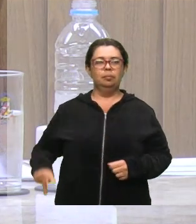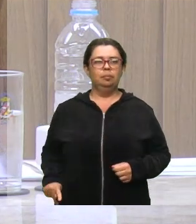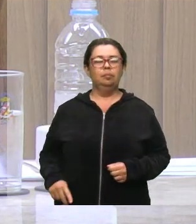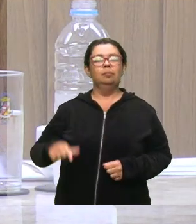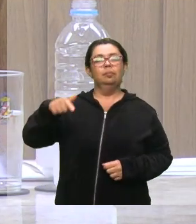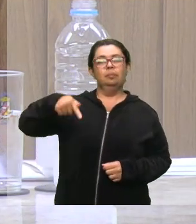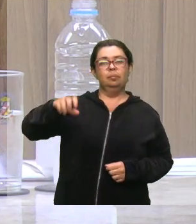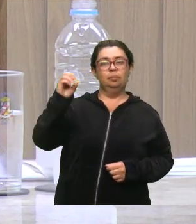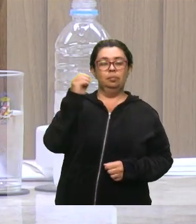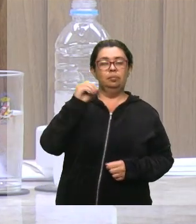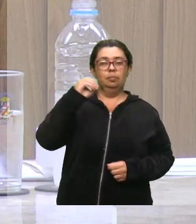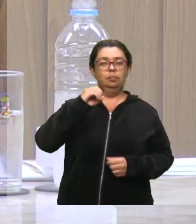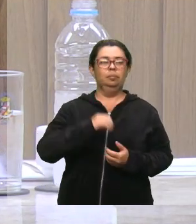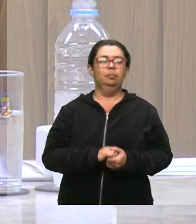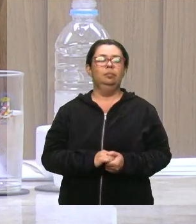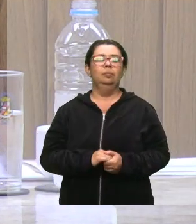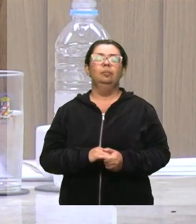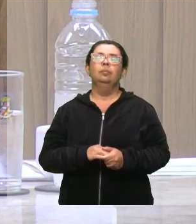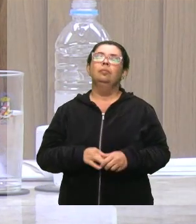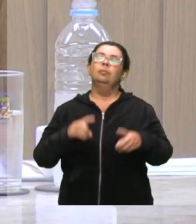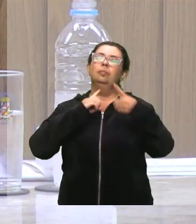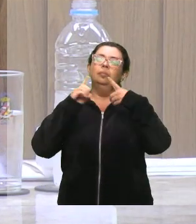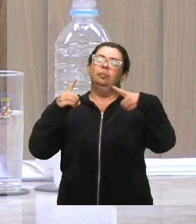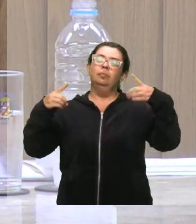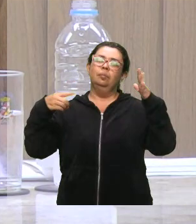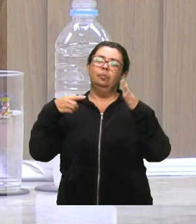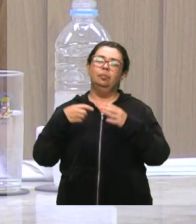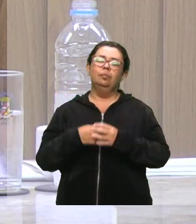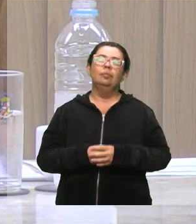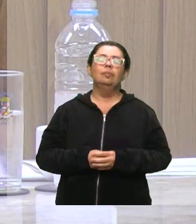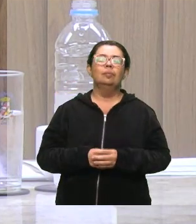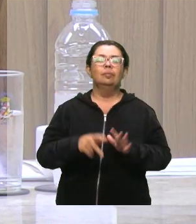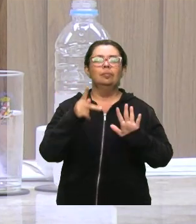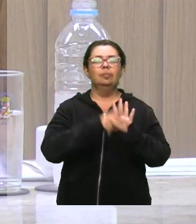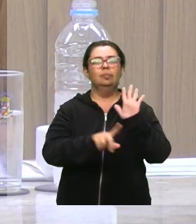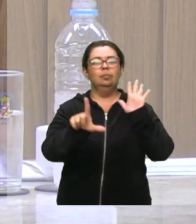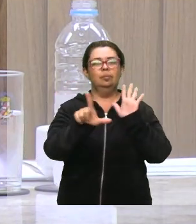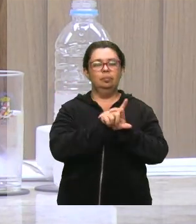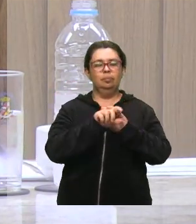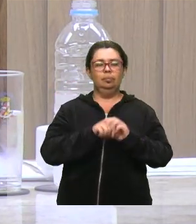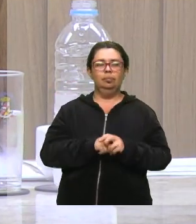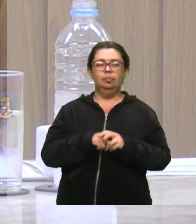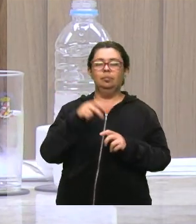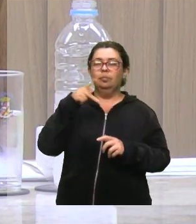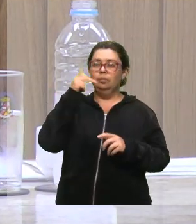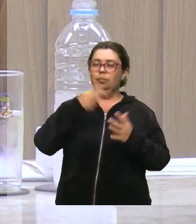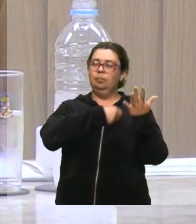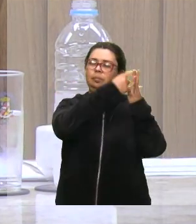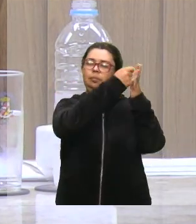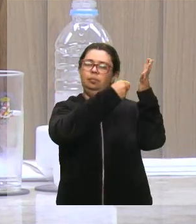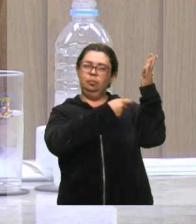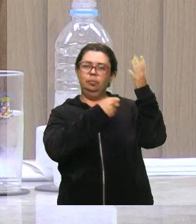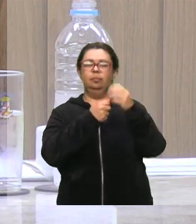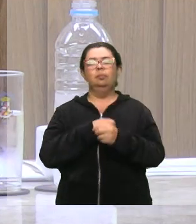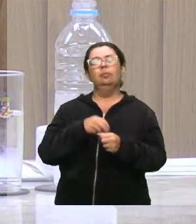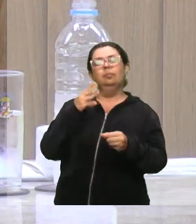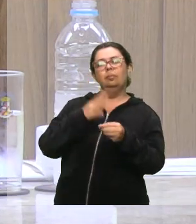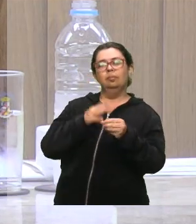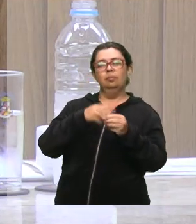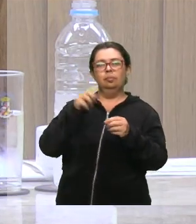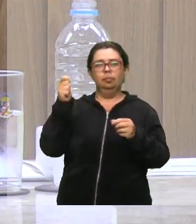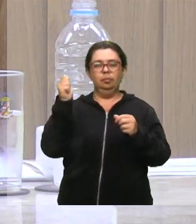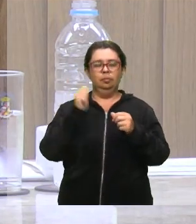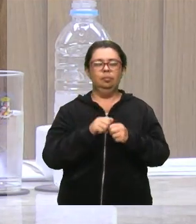para debater o projeto de lei número 167, de 2024, que estima a receita e fixa a despesa do município de Assis